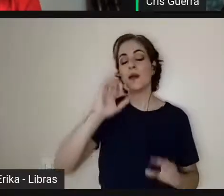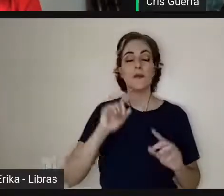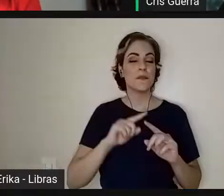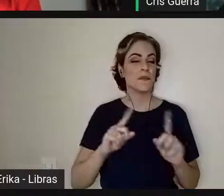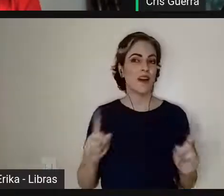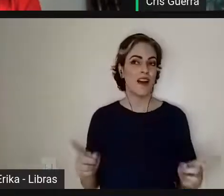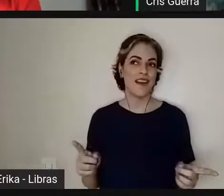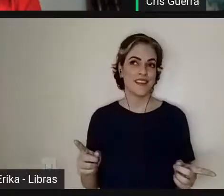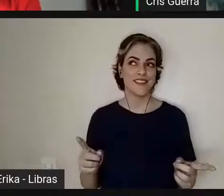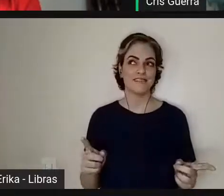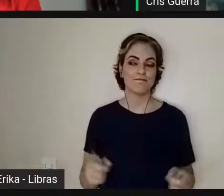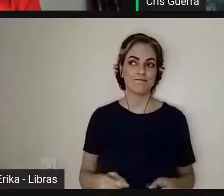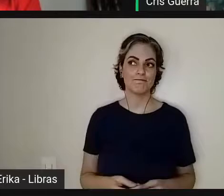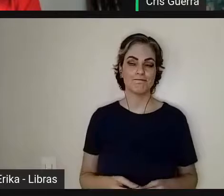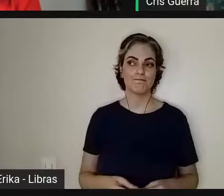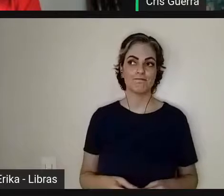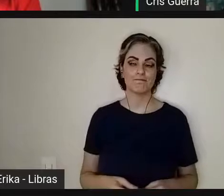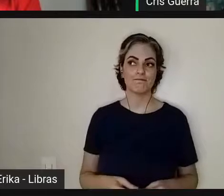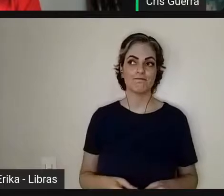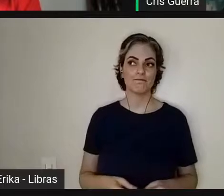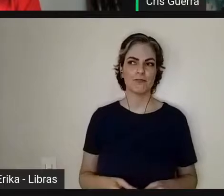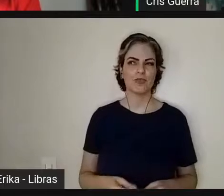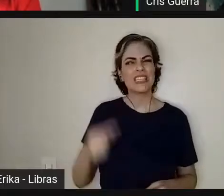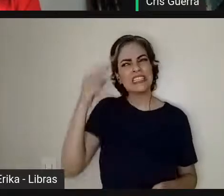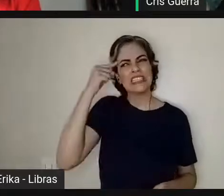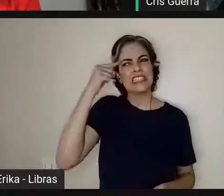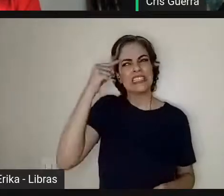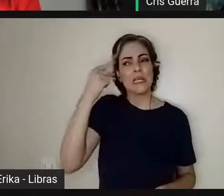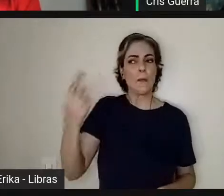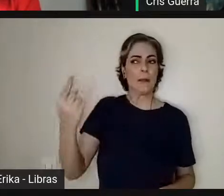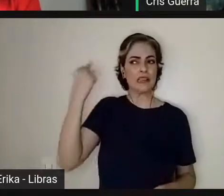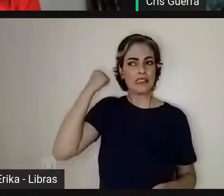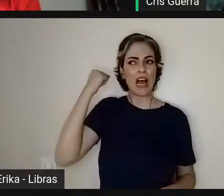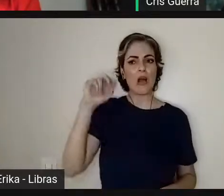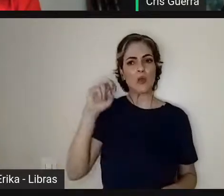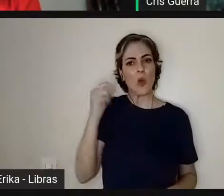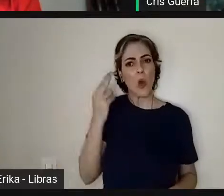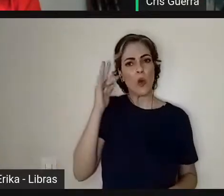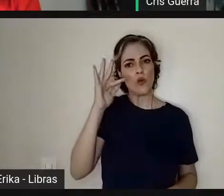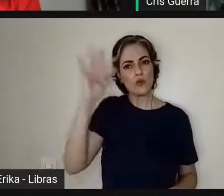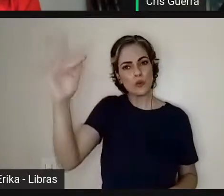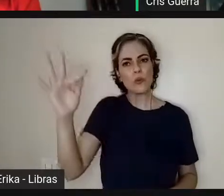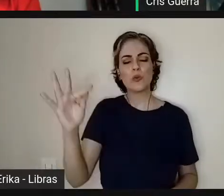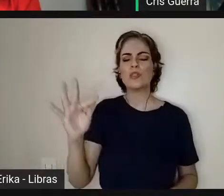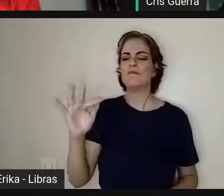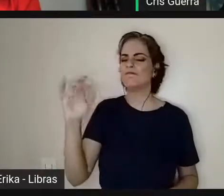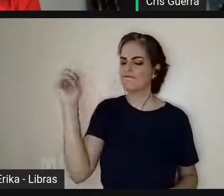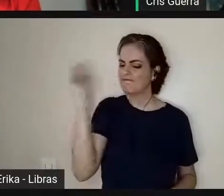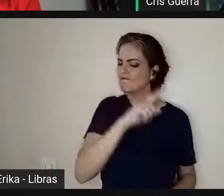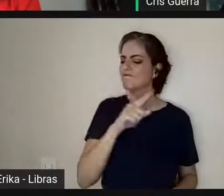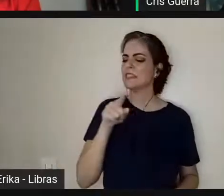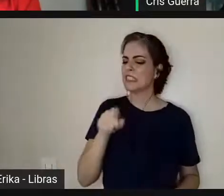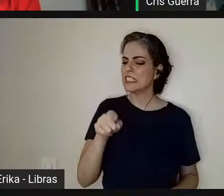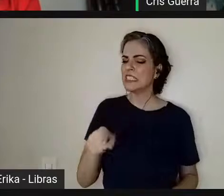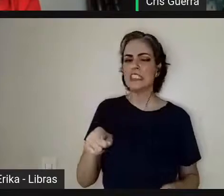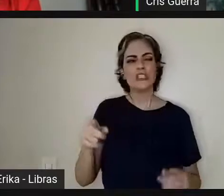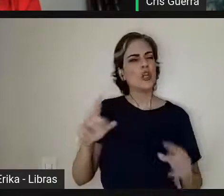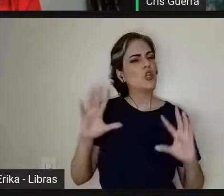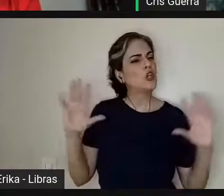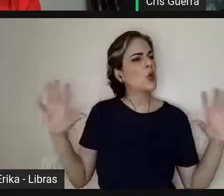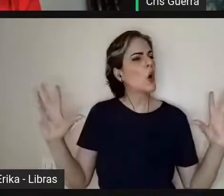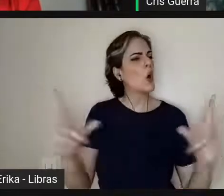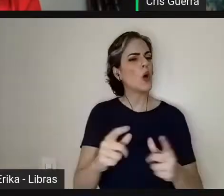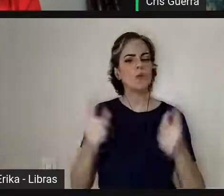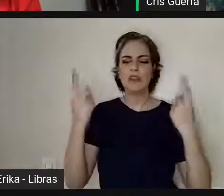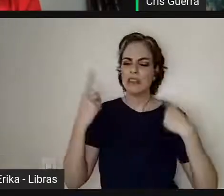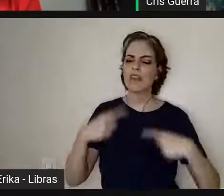que essa coisa do passado e do futuro, né, é o grande desafio que todos nós temos o tempo todo, ainda mais num período